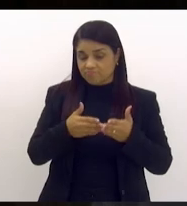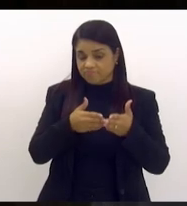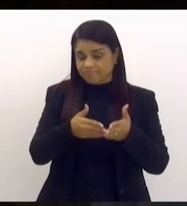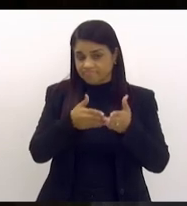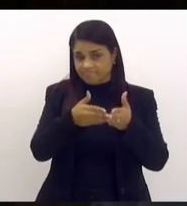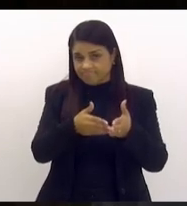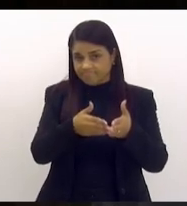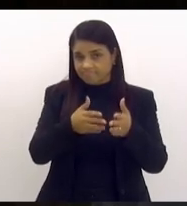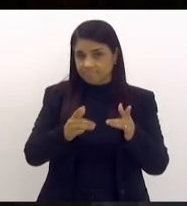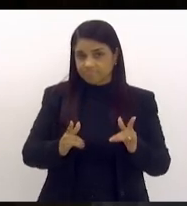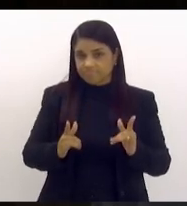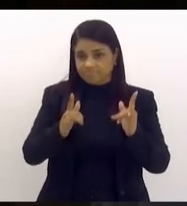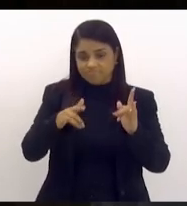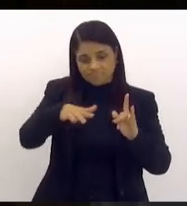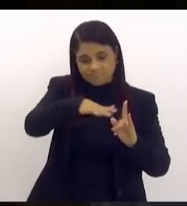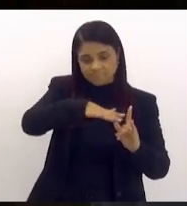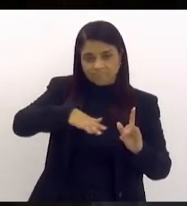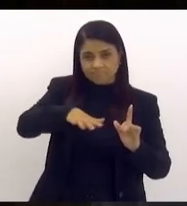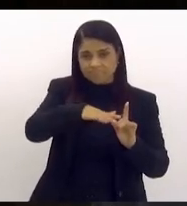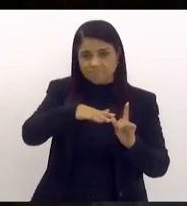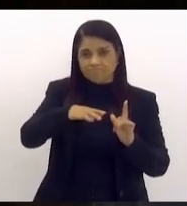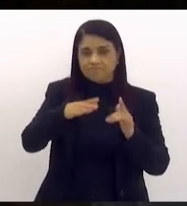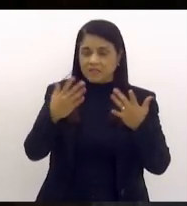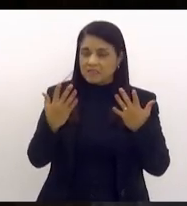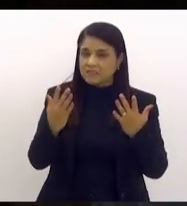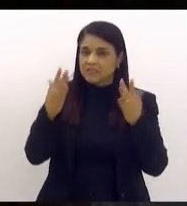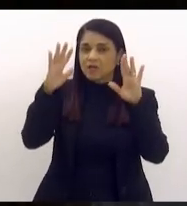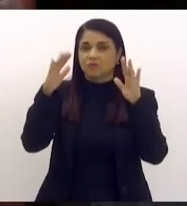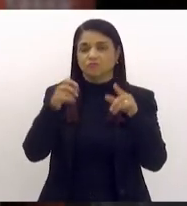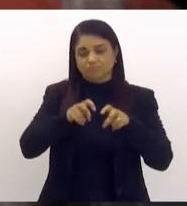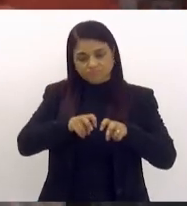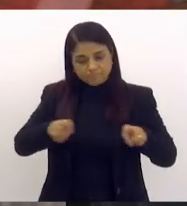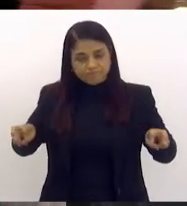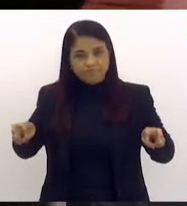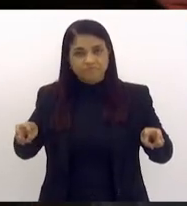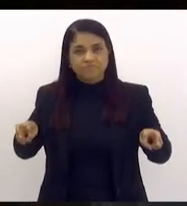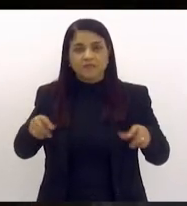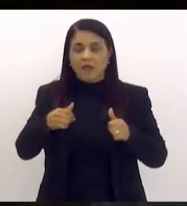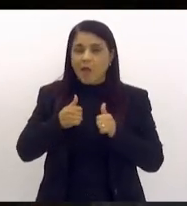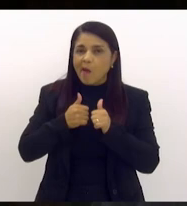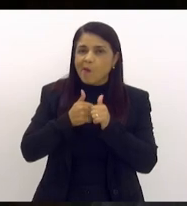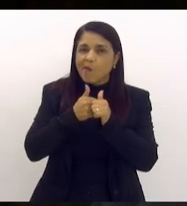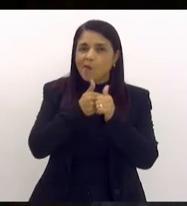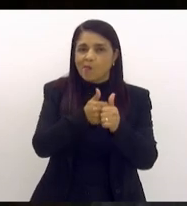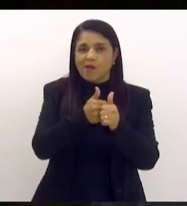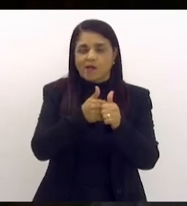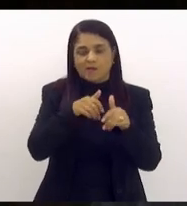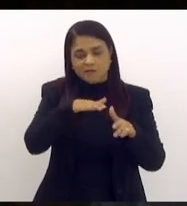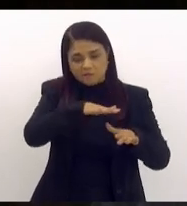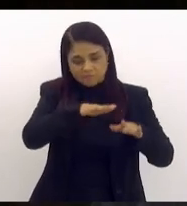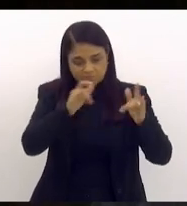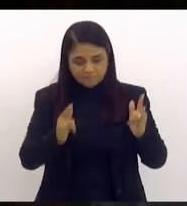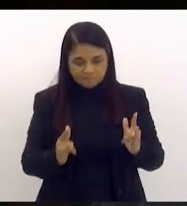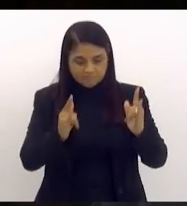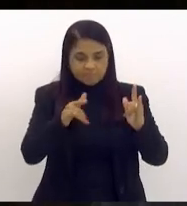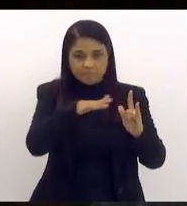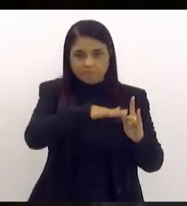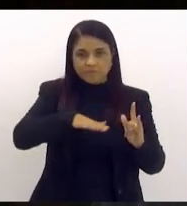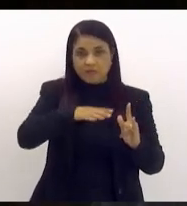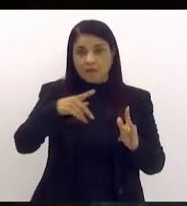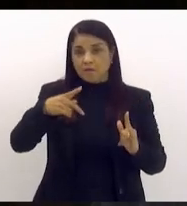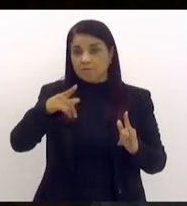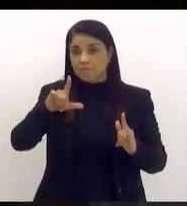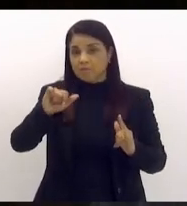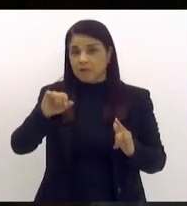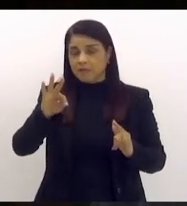isso que a gente e Saúda a criação dessa frente aqui que nós temos que acompanhar para que essas plataformas sejam construídas efetivamente no Rio de Janeiro